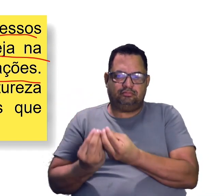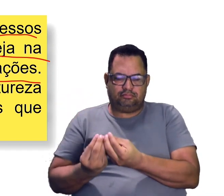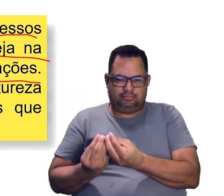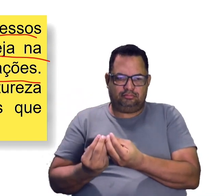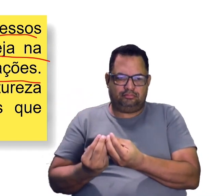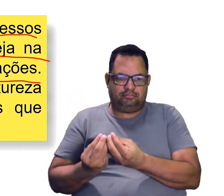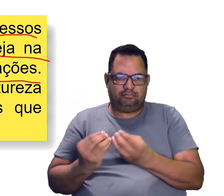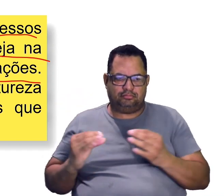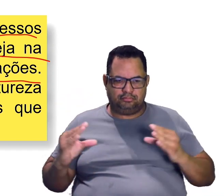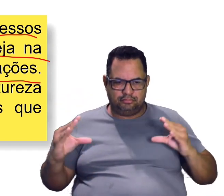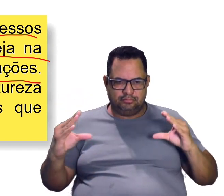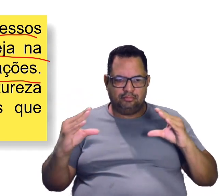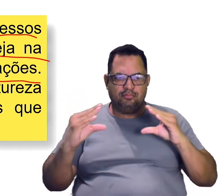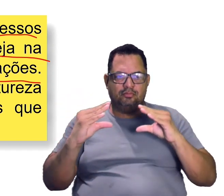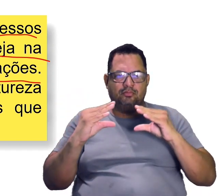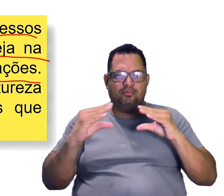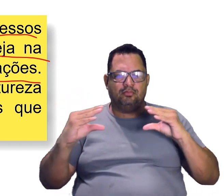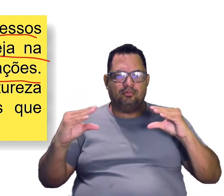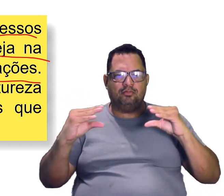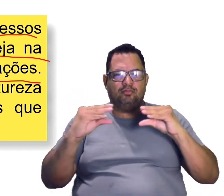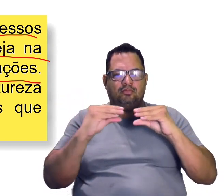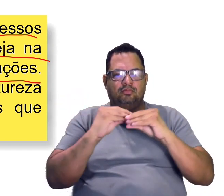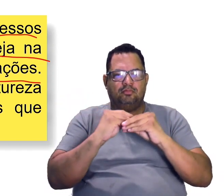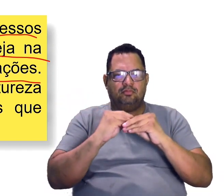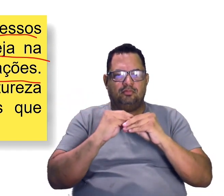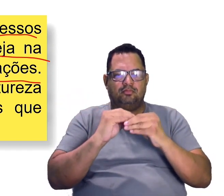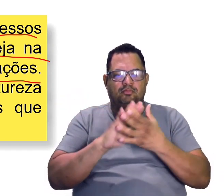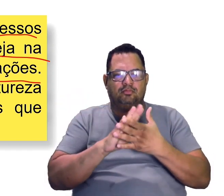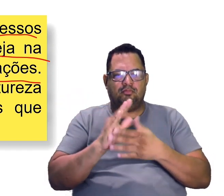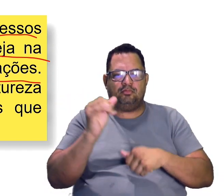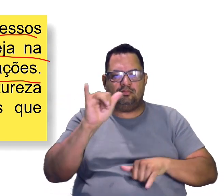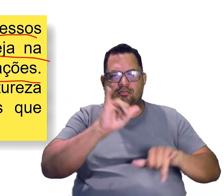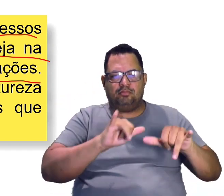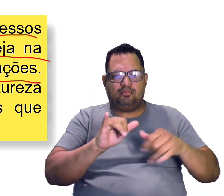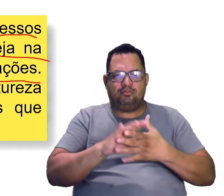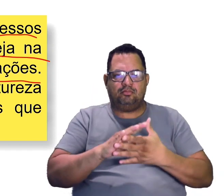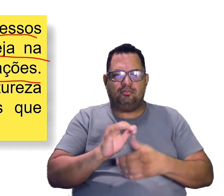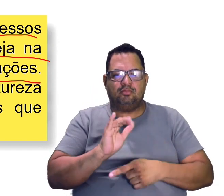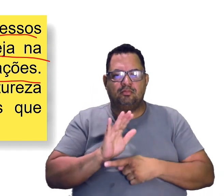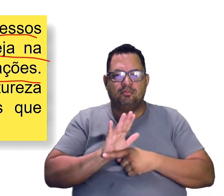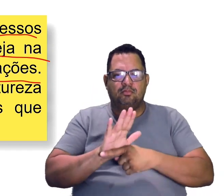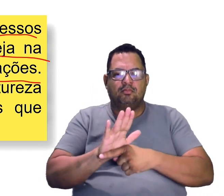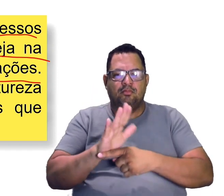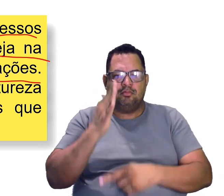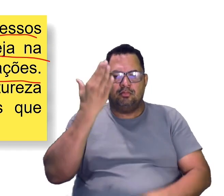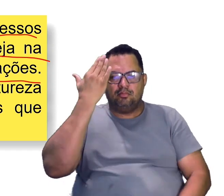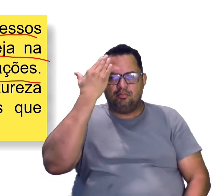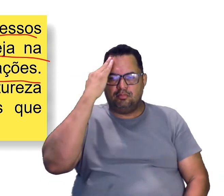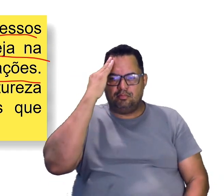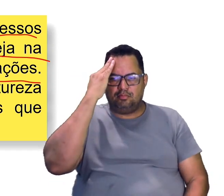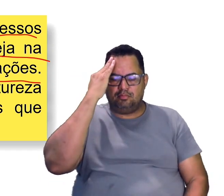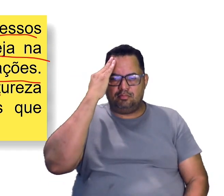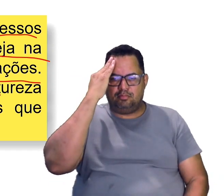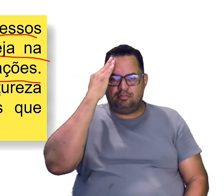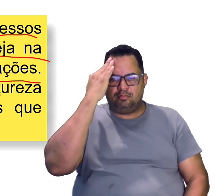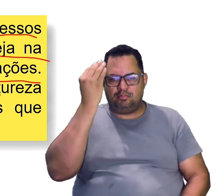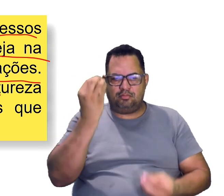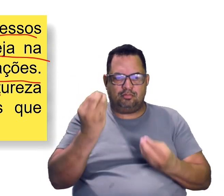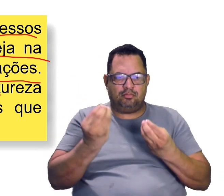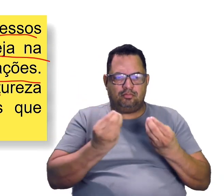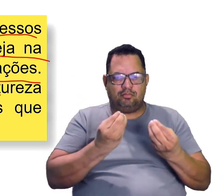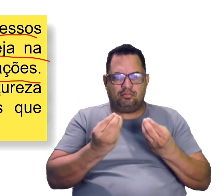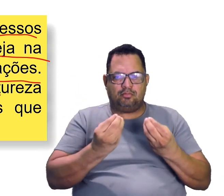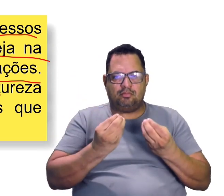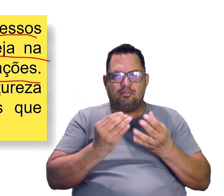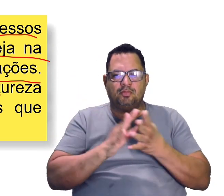Em resumo, a química nos ajuda a entender a natureza